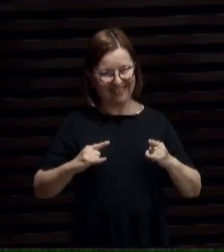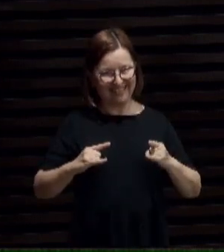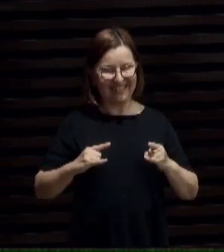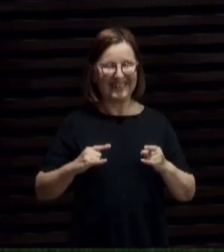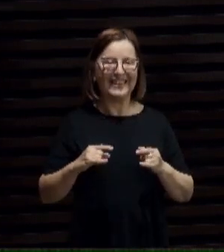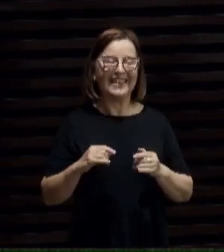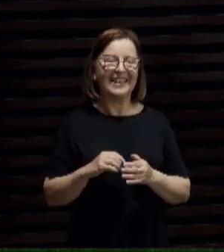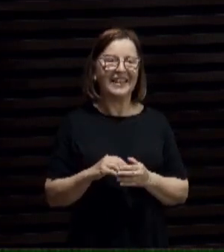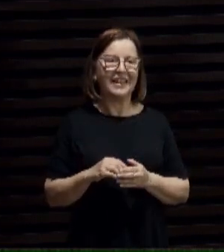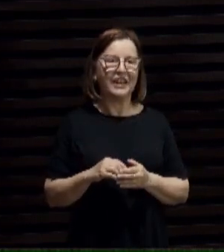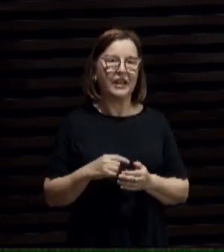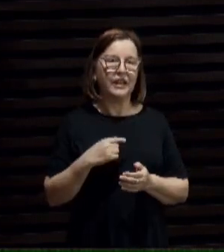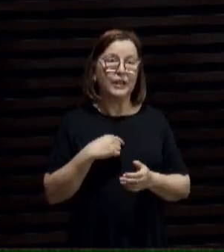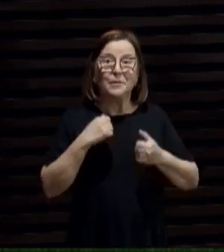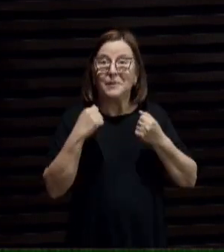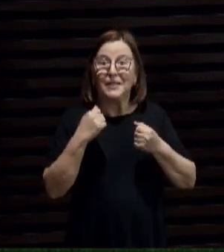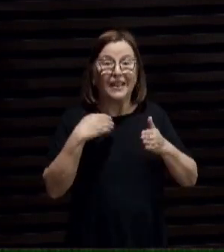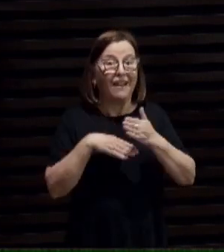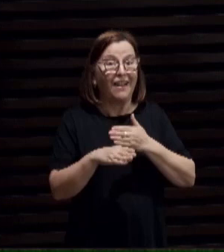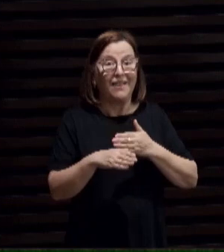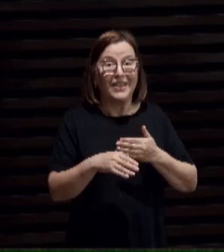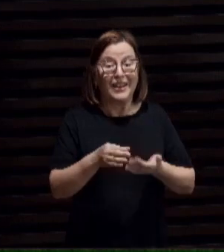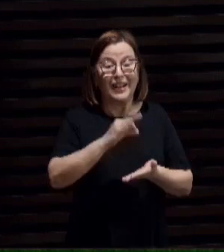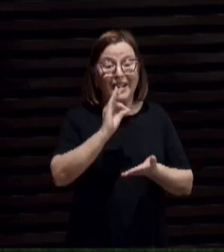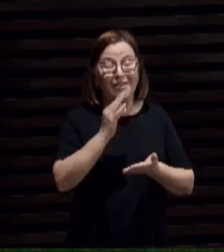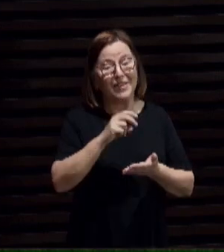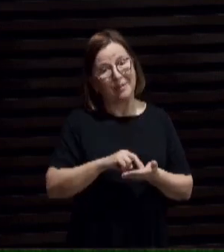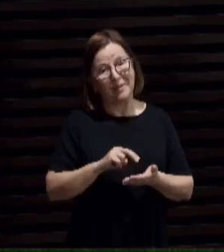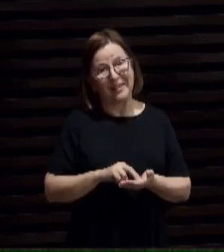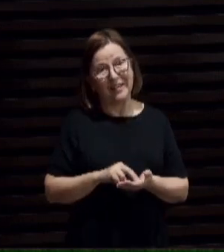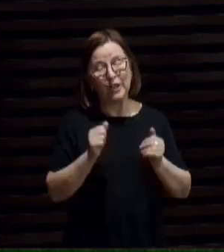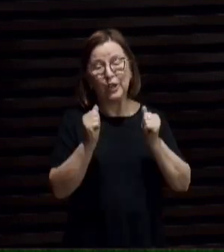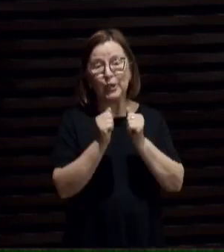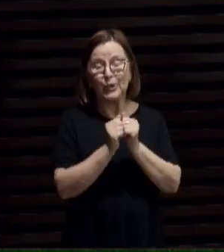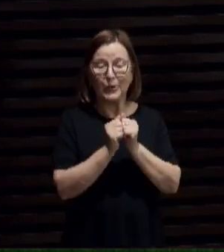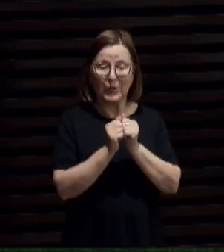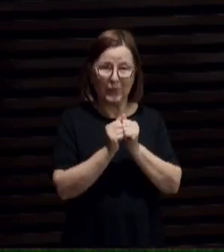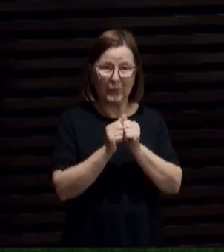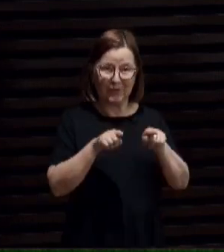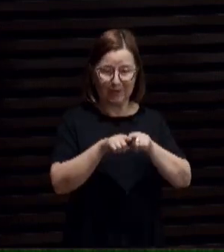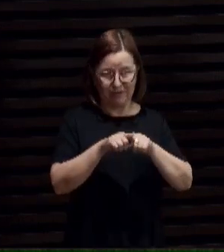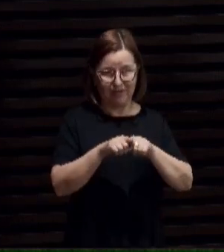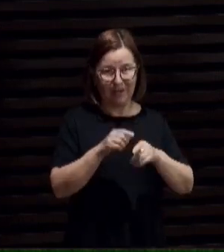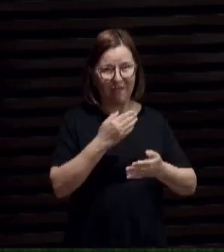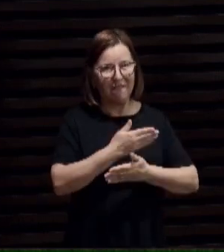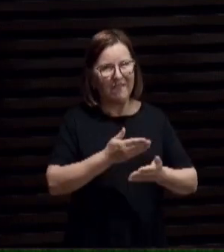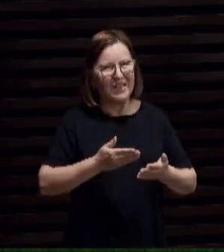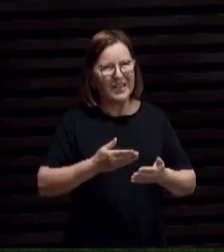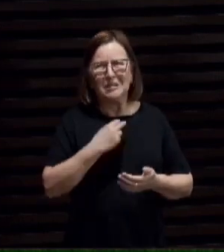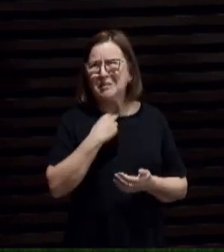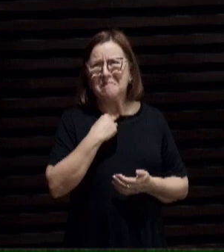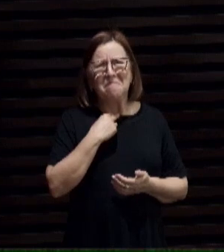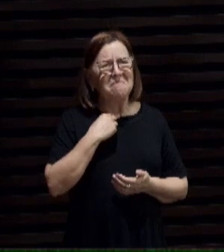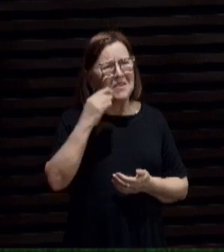E eu tinha que estar tomando café lá, com aquele povo. Olha, vocês não podem imaginar. Quem é que esteve